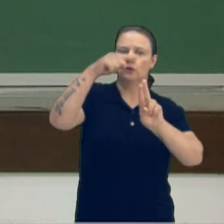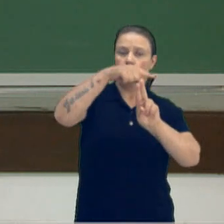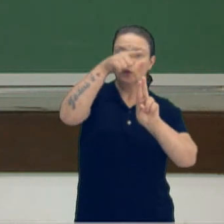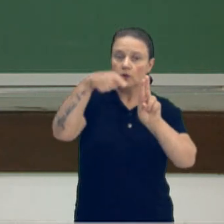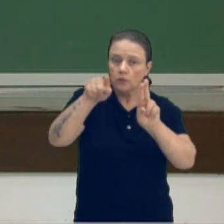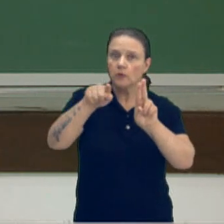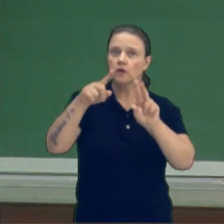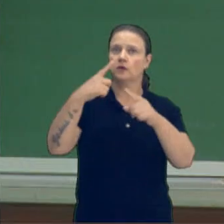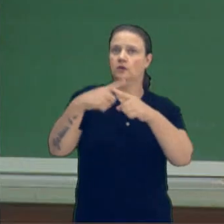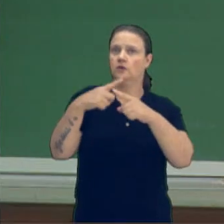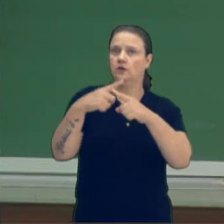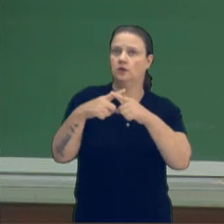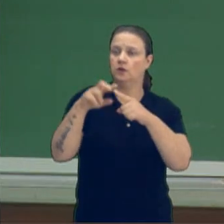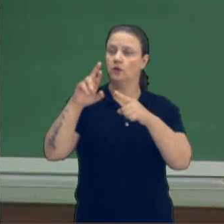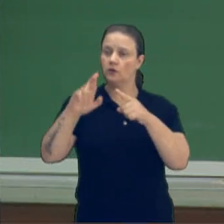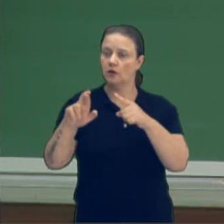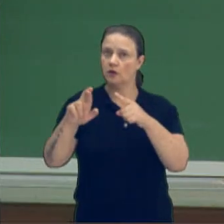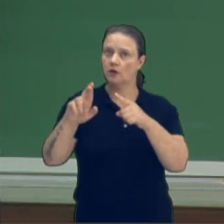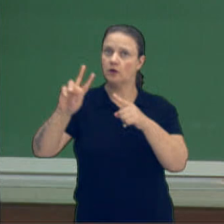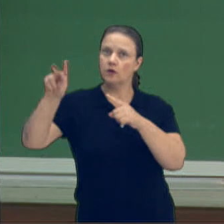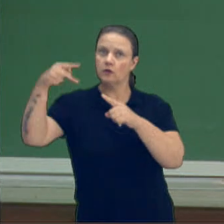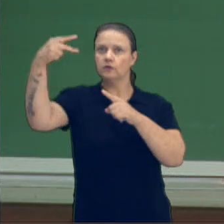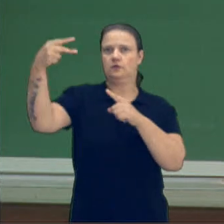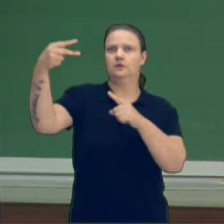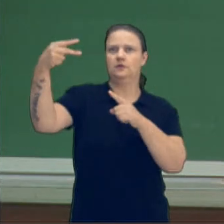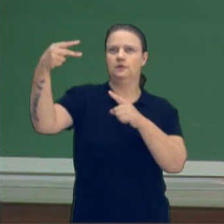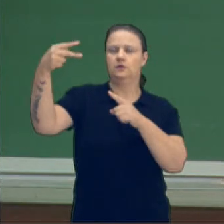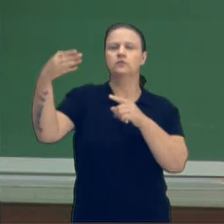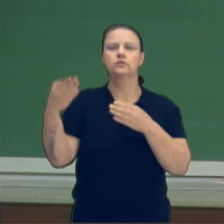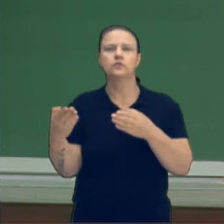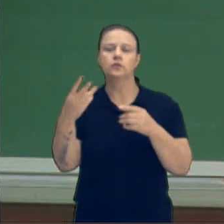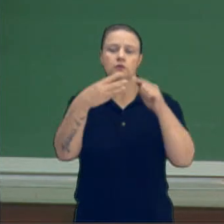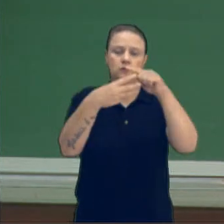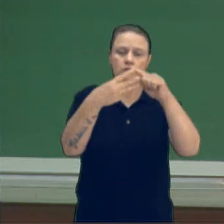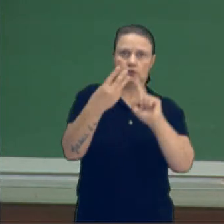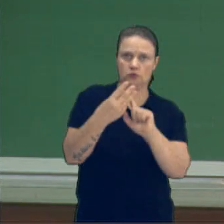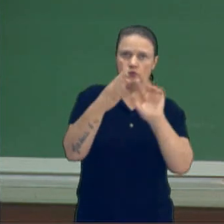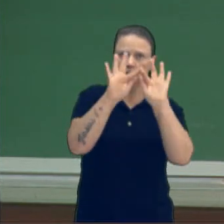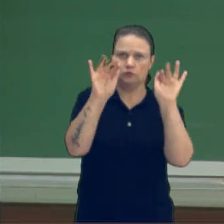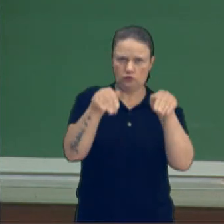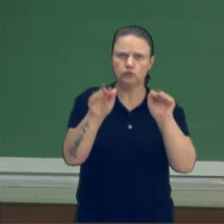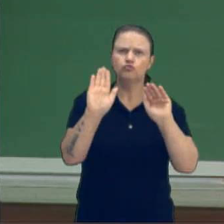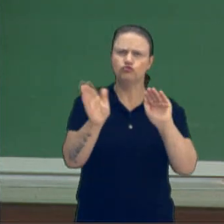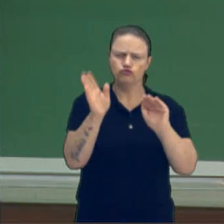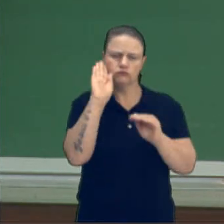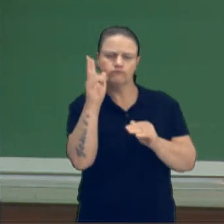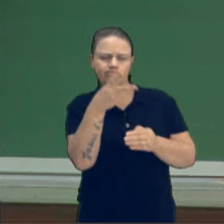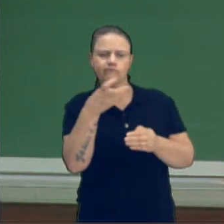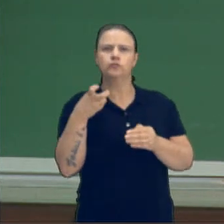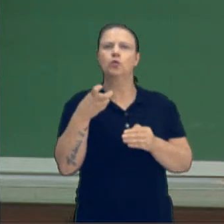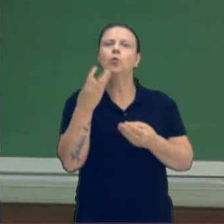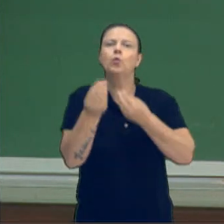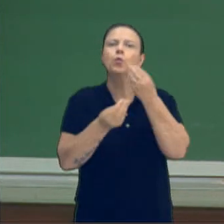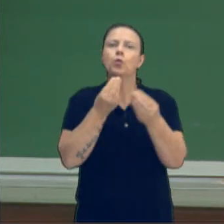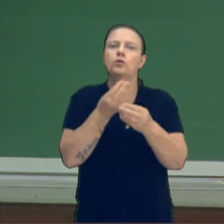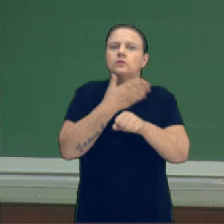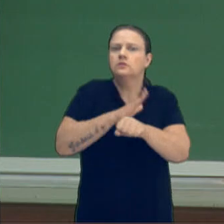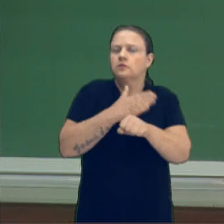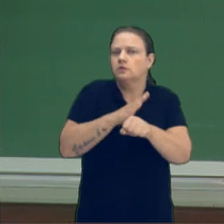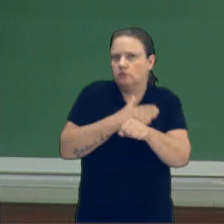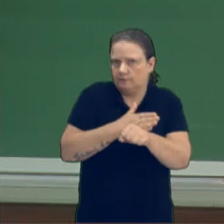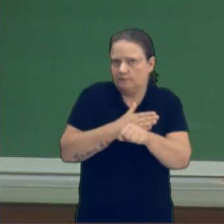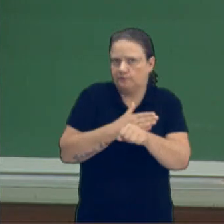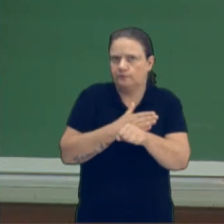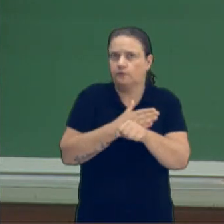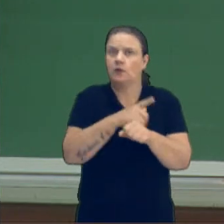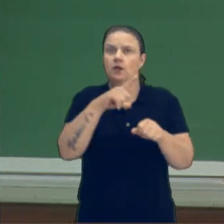do raio ao quadrado, tá? Então, essas 3 fórmulas a gente já viu como utilizar em alguns exercícios. Aí tinha